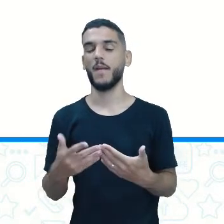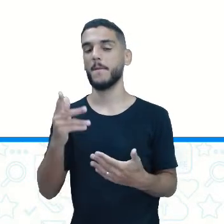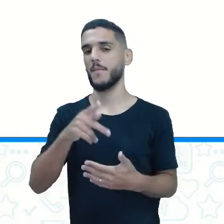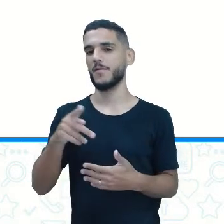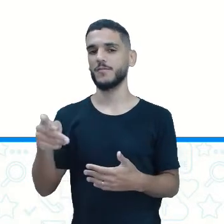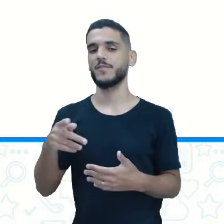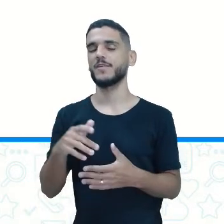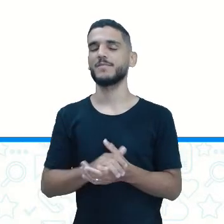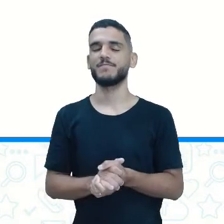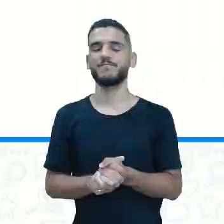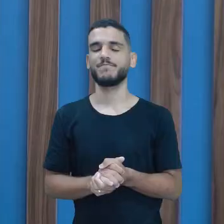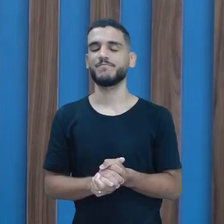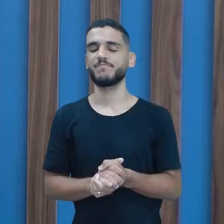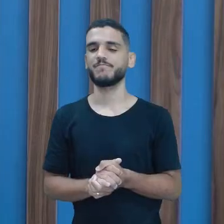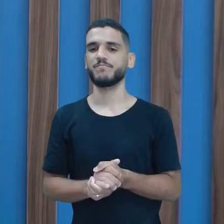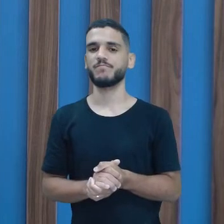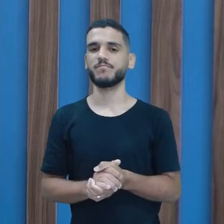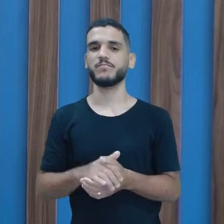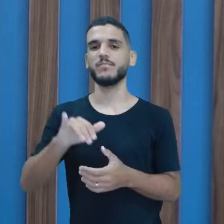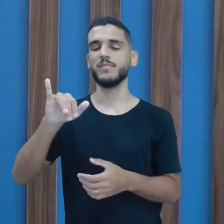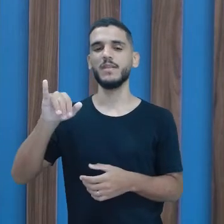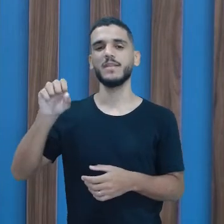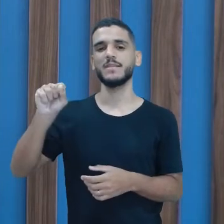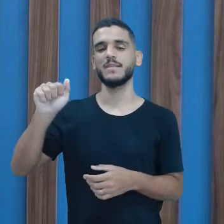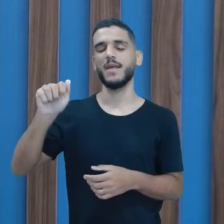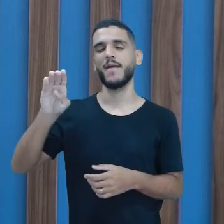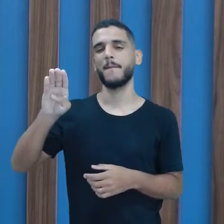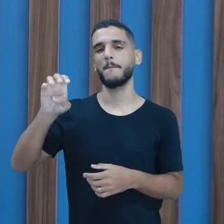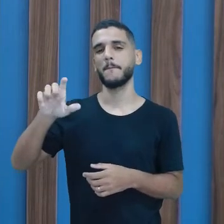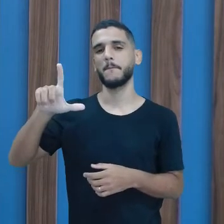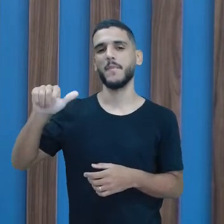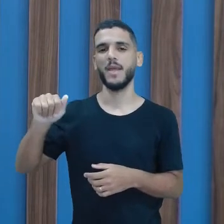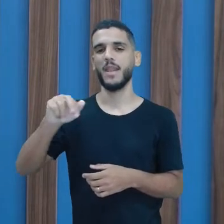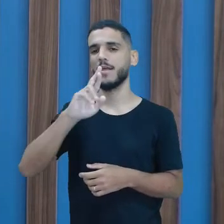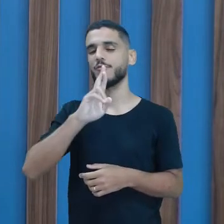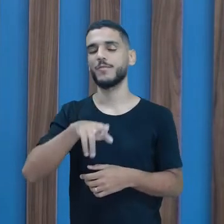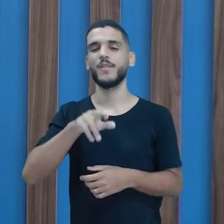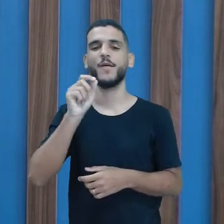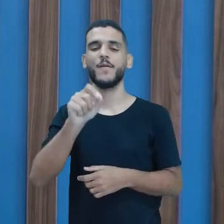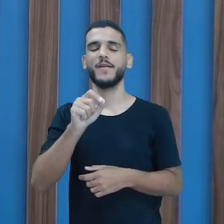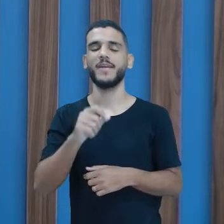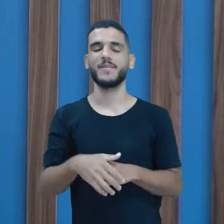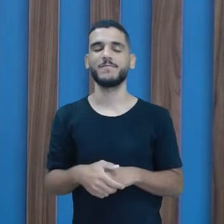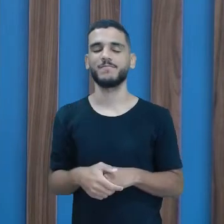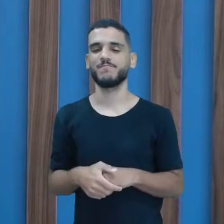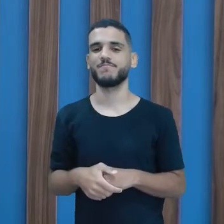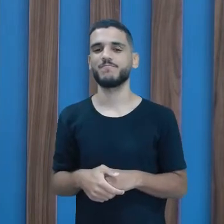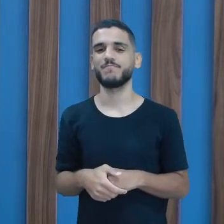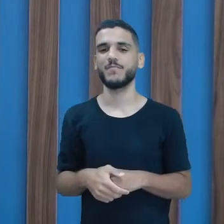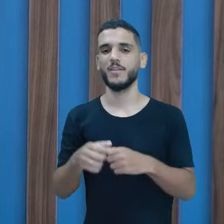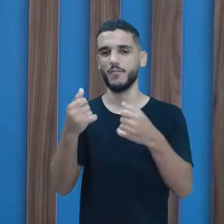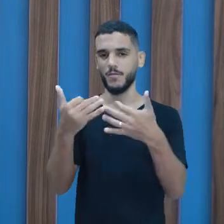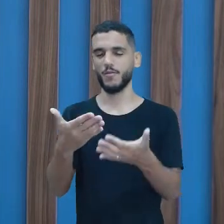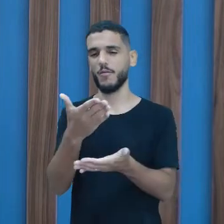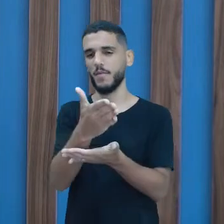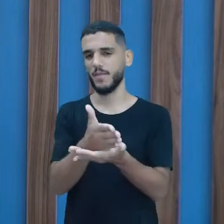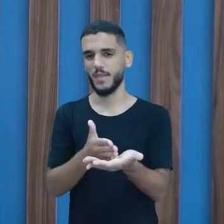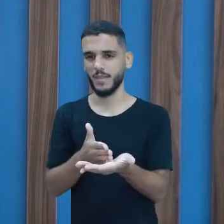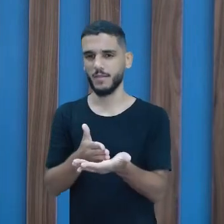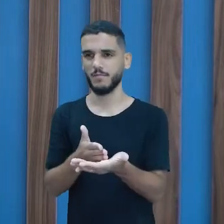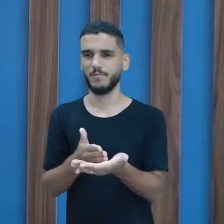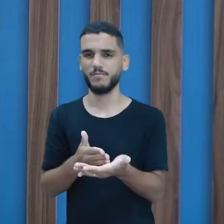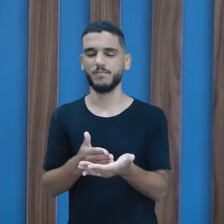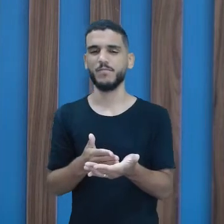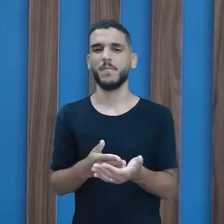com a gente. Na verdade, foi a Isabela quem falou. Oba, foi que ela colocou aí pra gente. Você falou aí metade, né? Sim. Ela disse que a